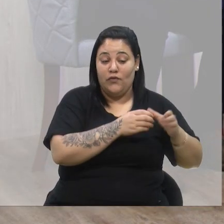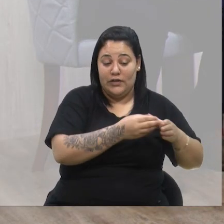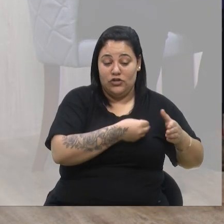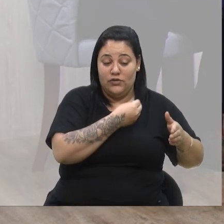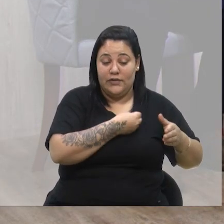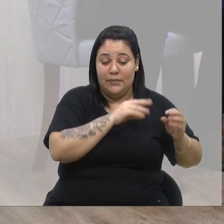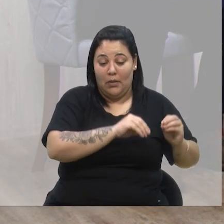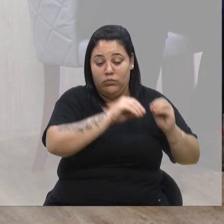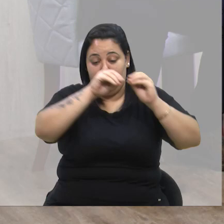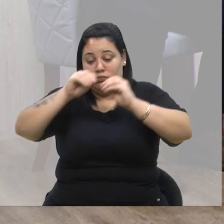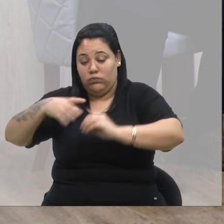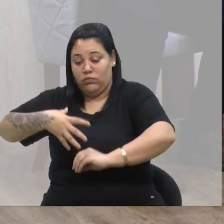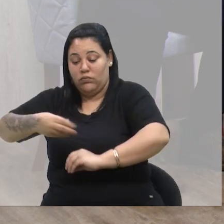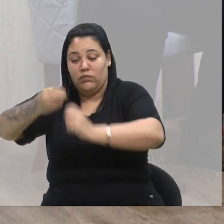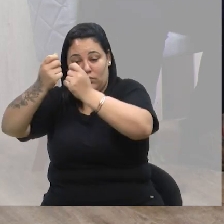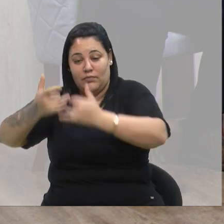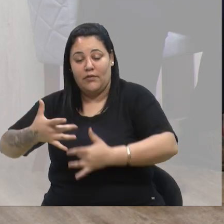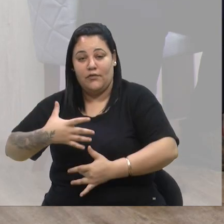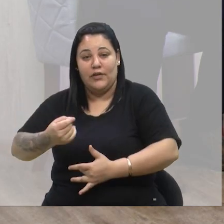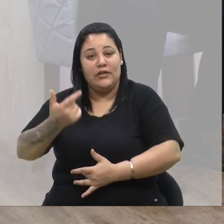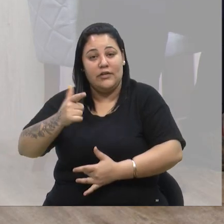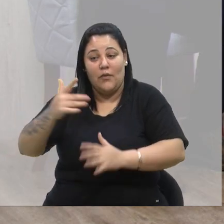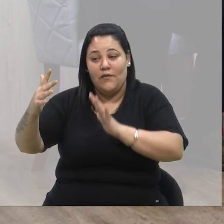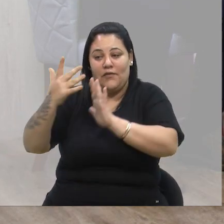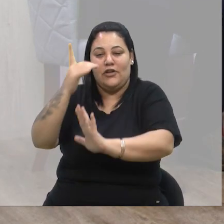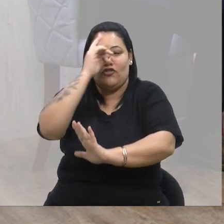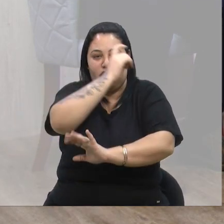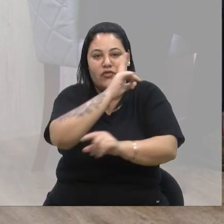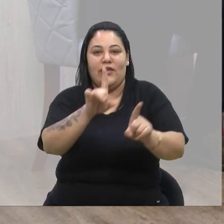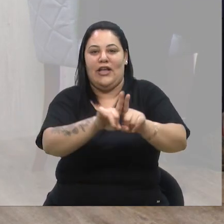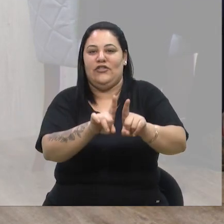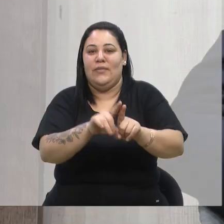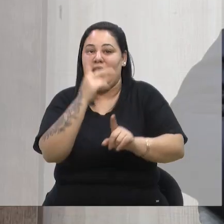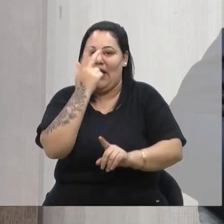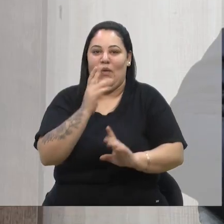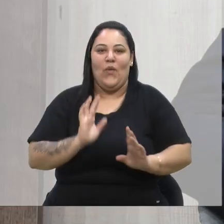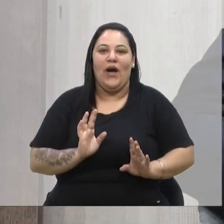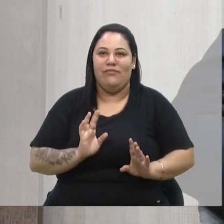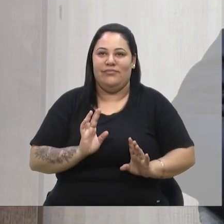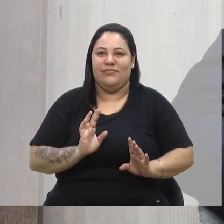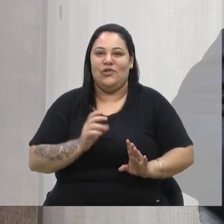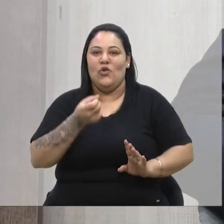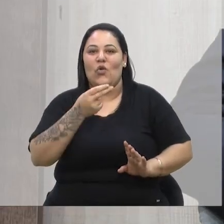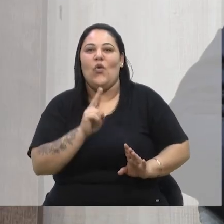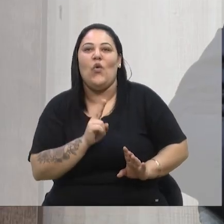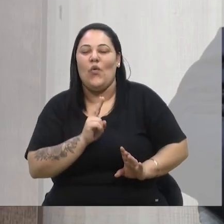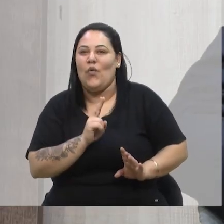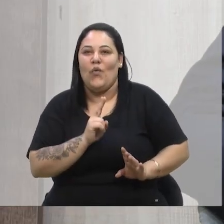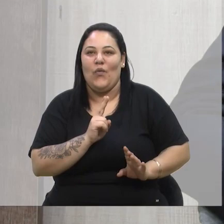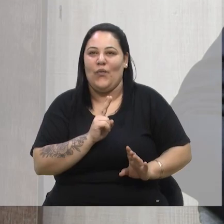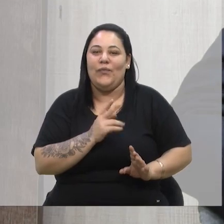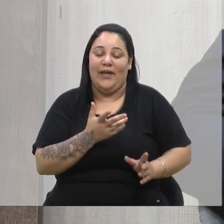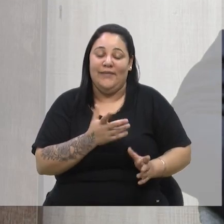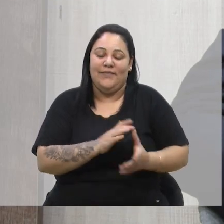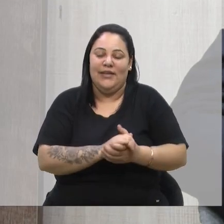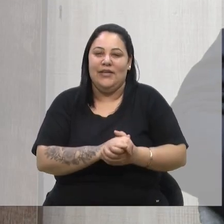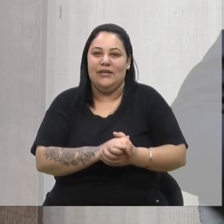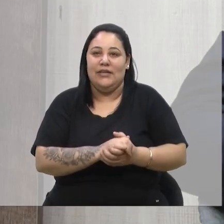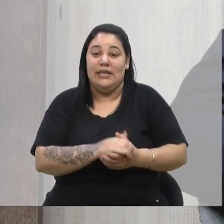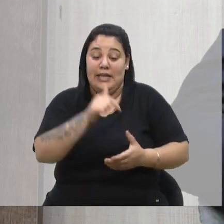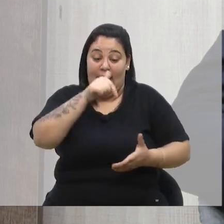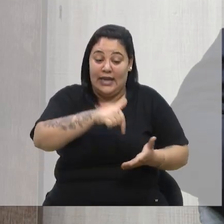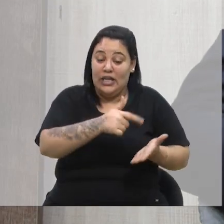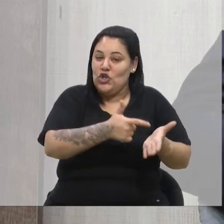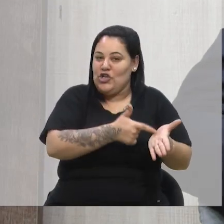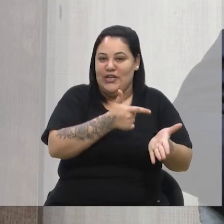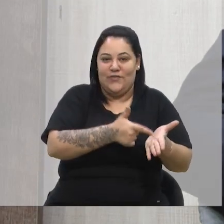que os filhos, em tese, não passem pelas mesmas dificuldades ou, digamos assim, atalhem as saídas. E